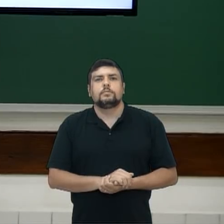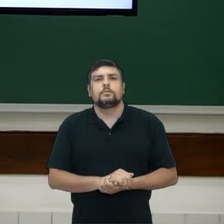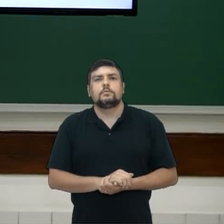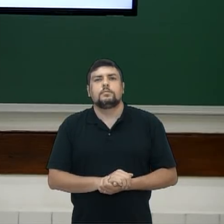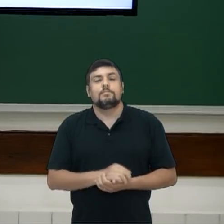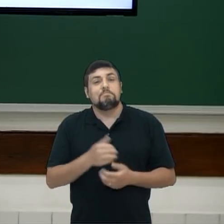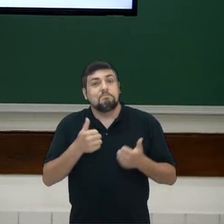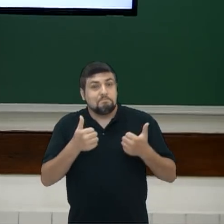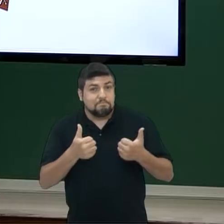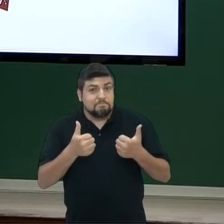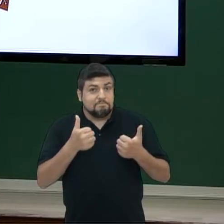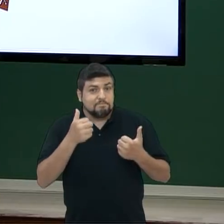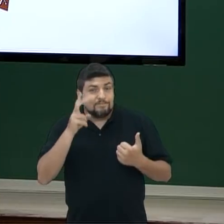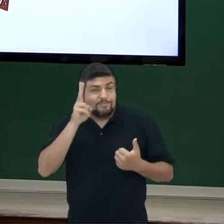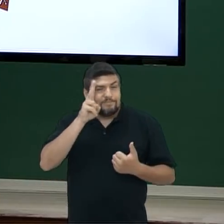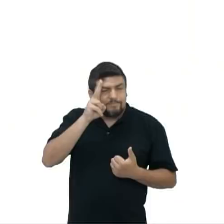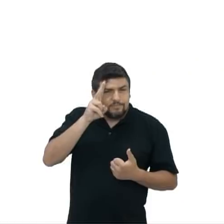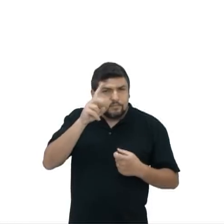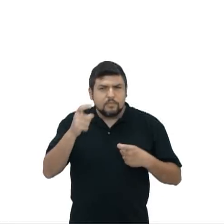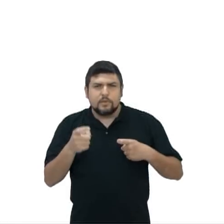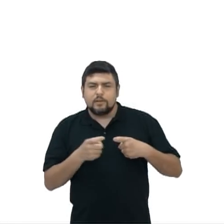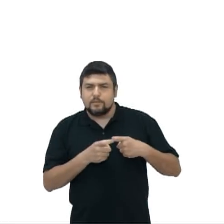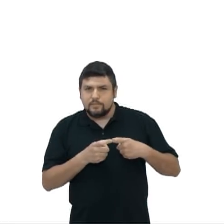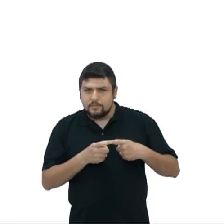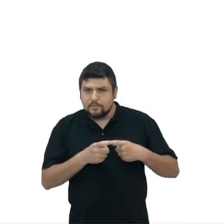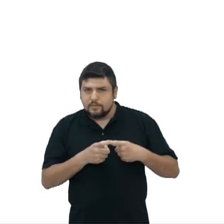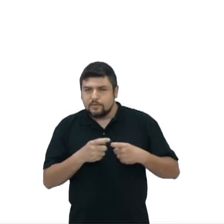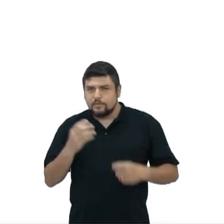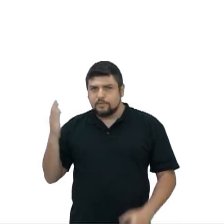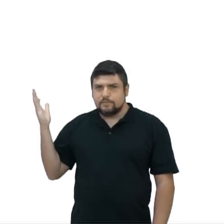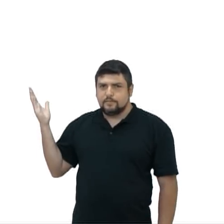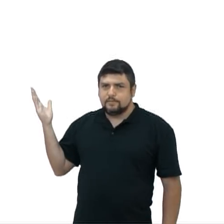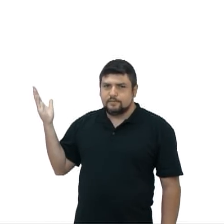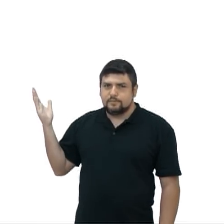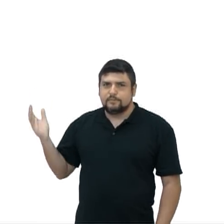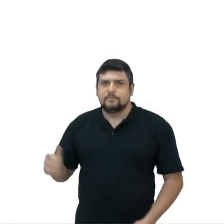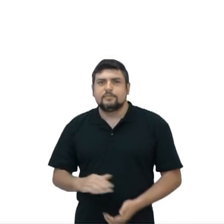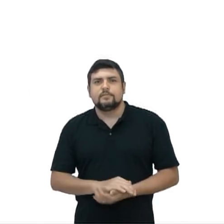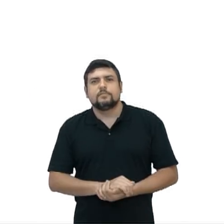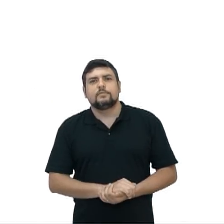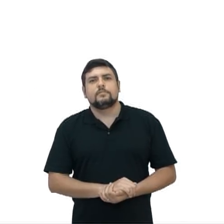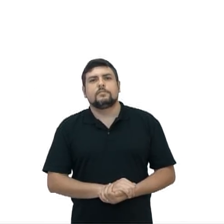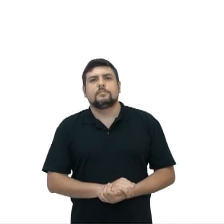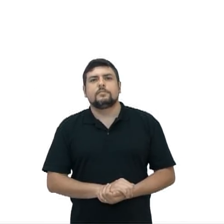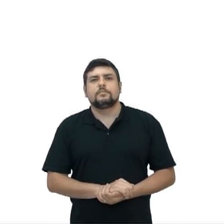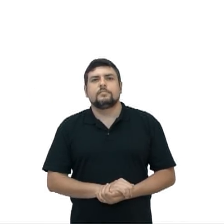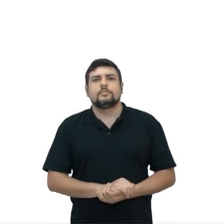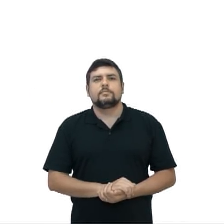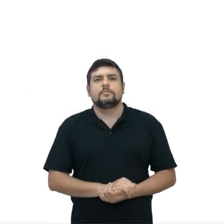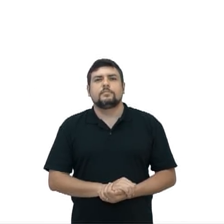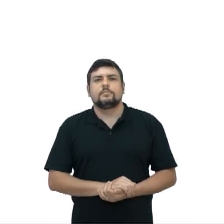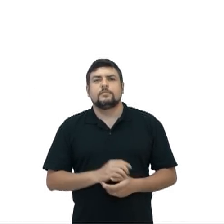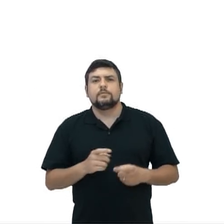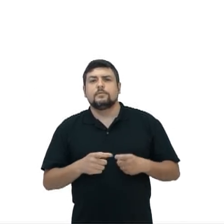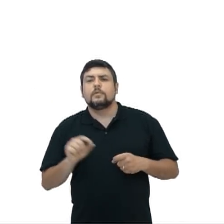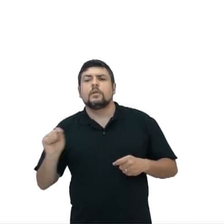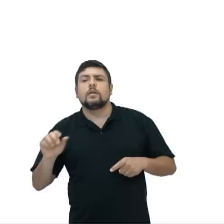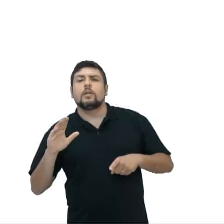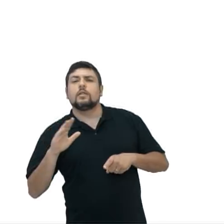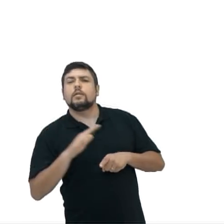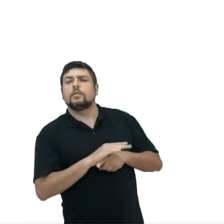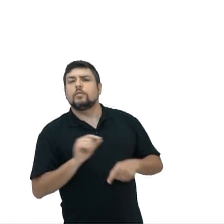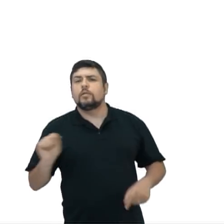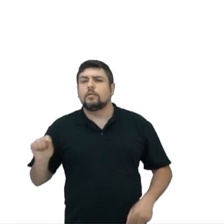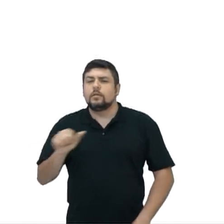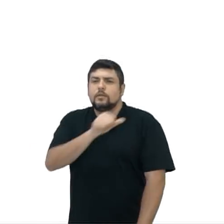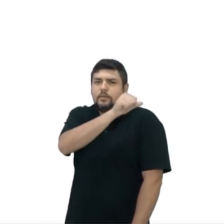Lembrou? O médico, moleza, doctor. Escreveu certinho? Confere. Quem ajuda o médico é a